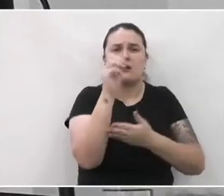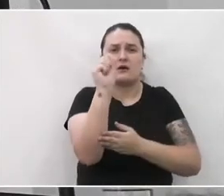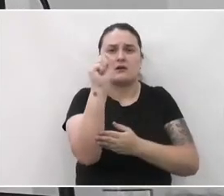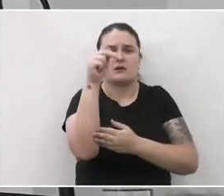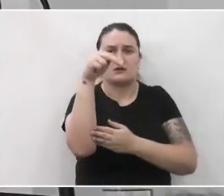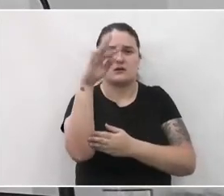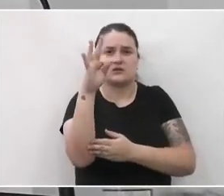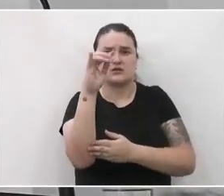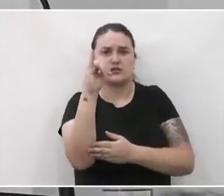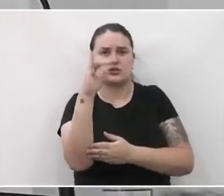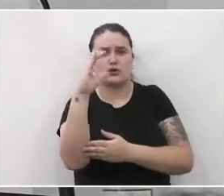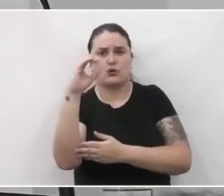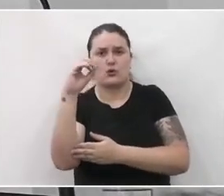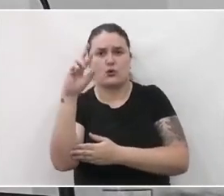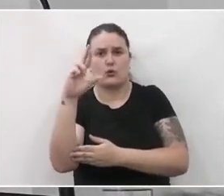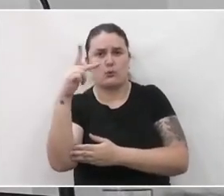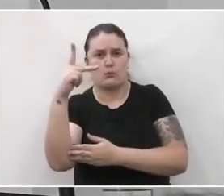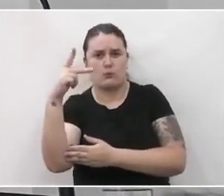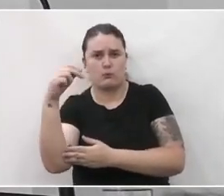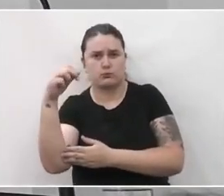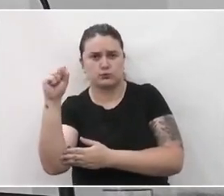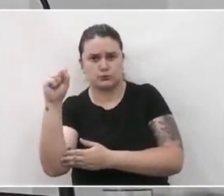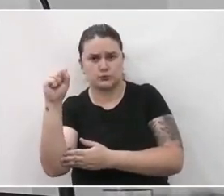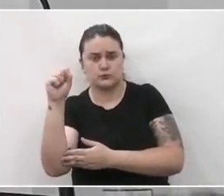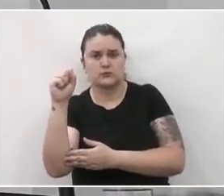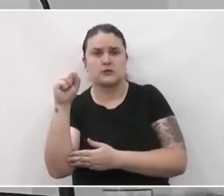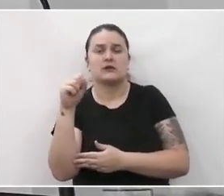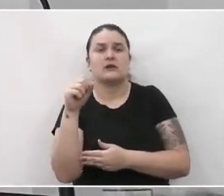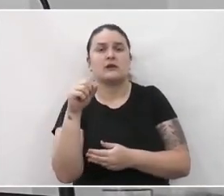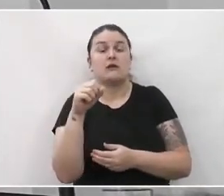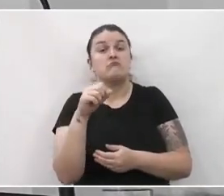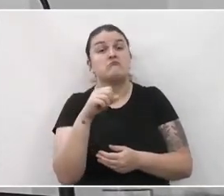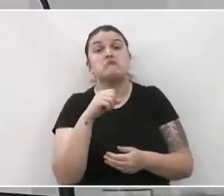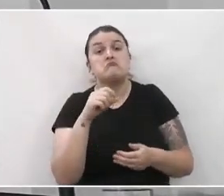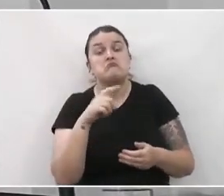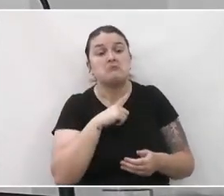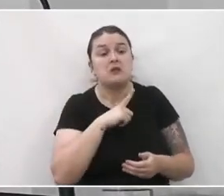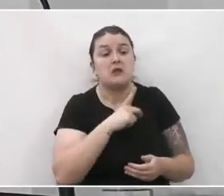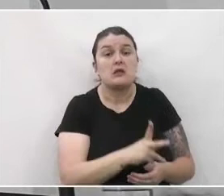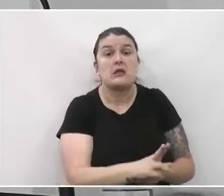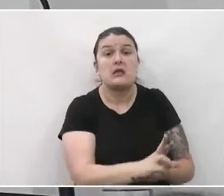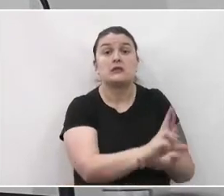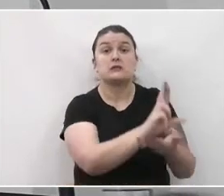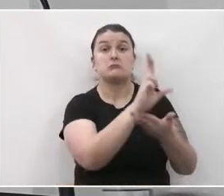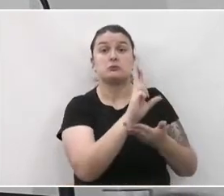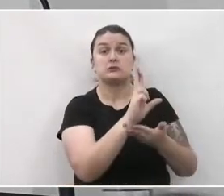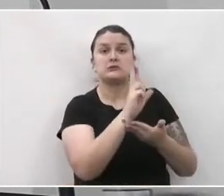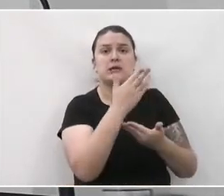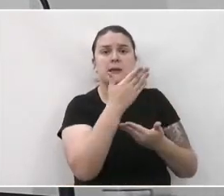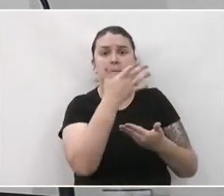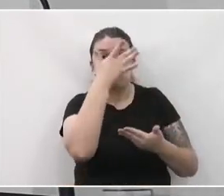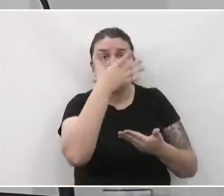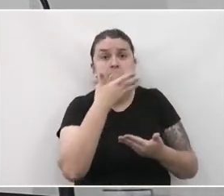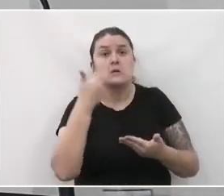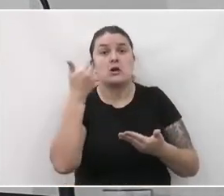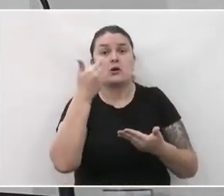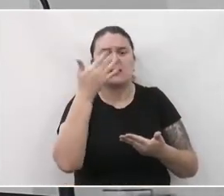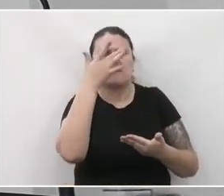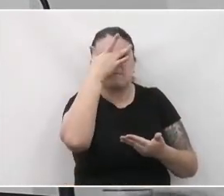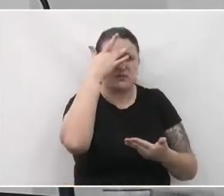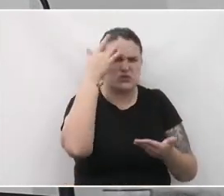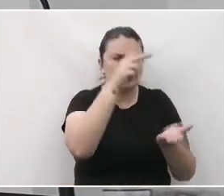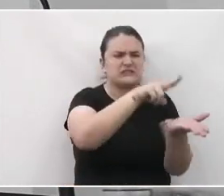fazem. Até agora a gente conseguiu uma resposta de pacientes graves, uma melhora